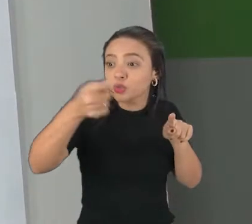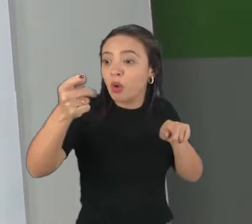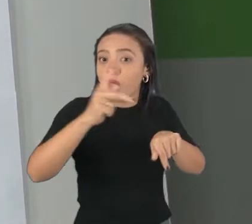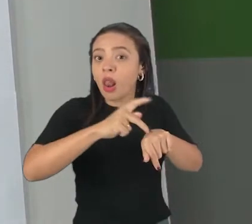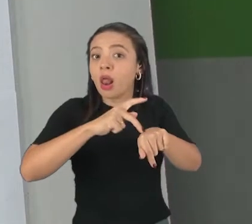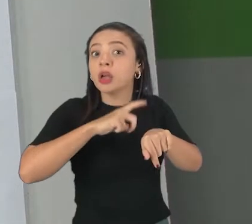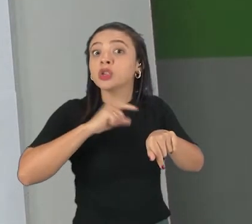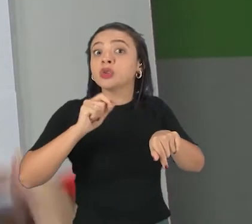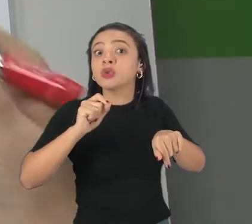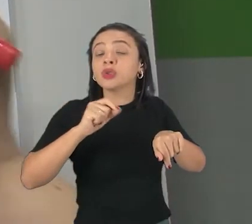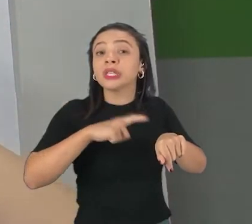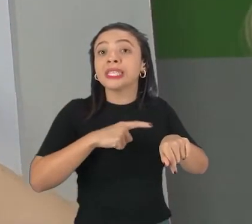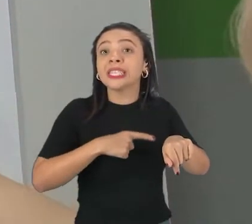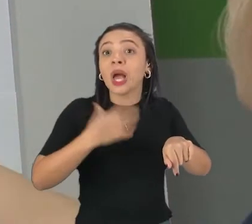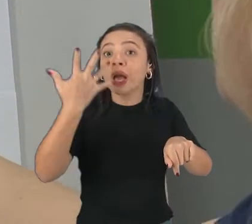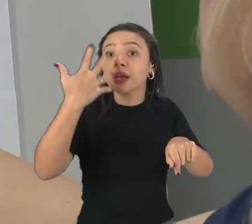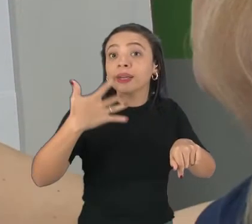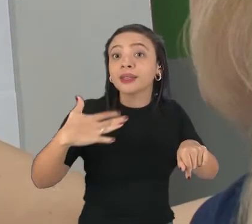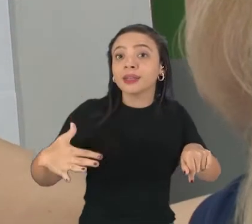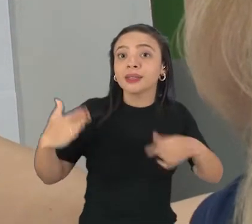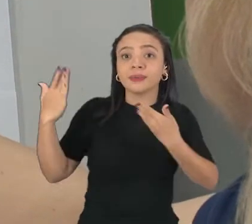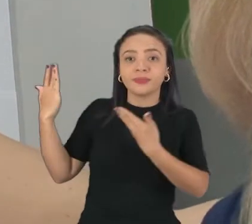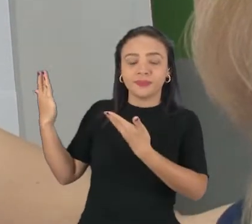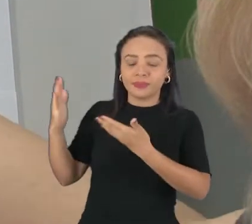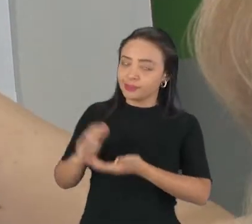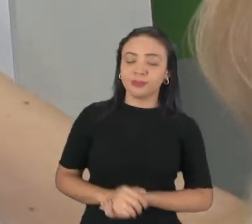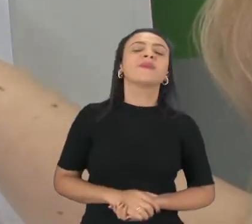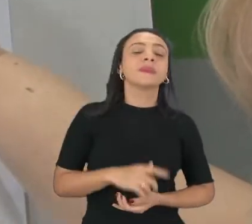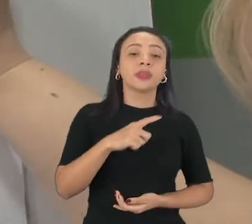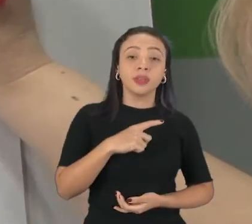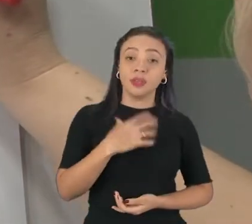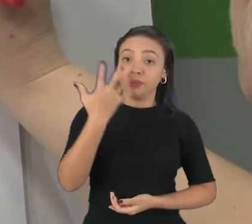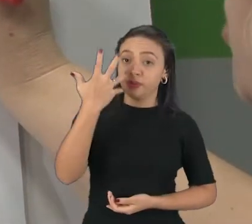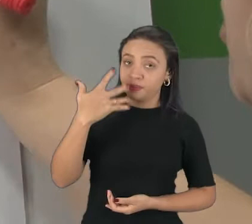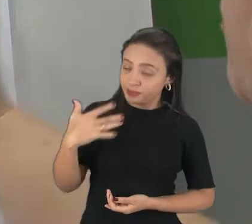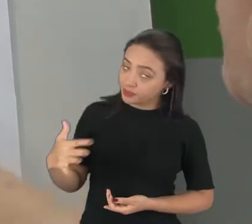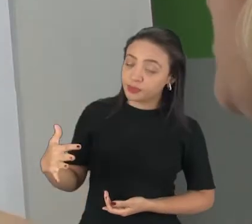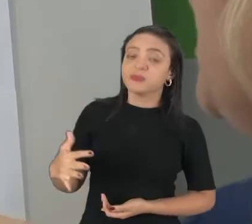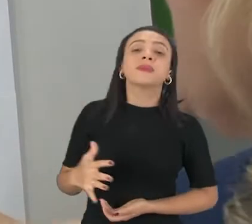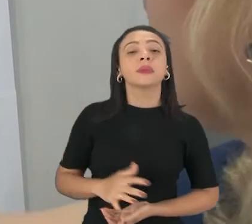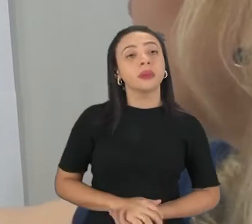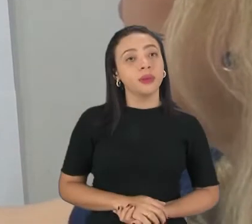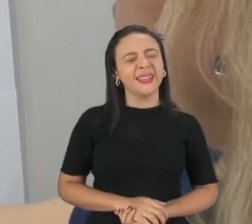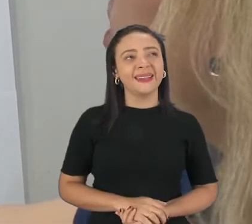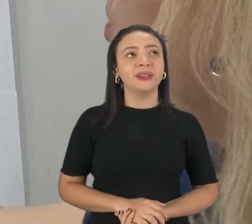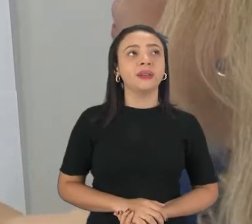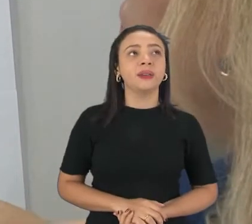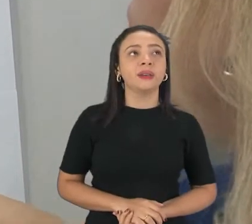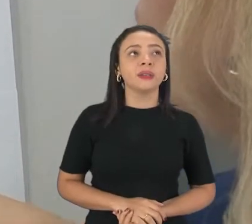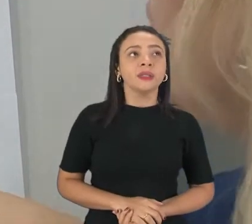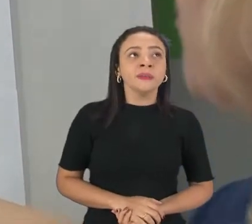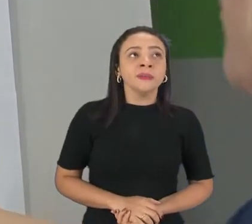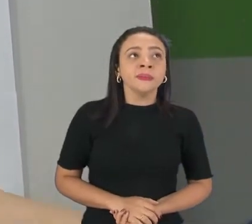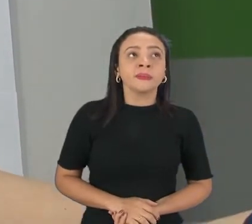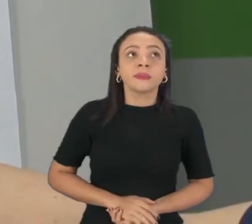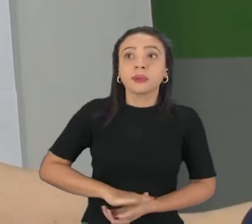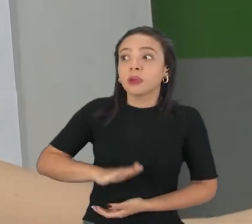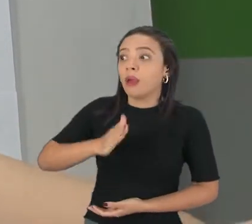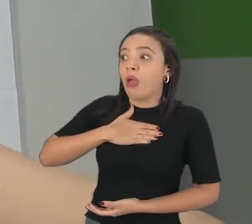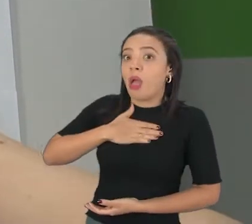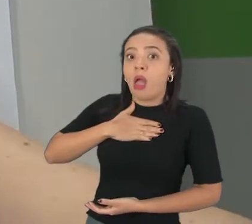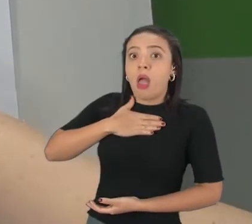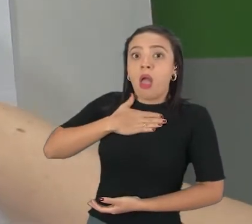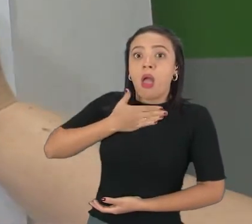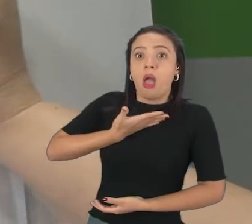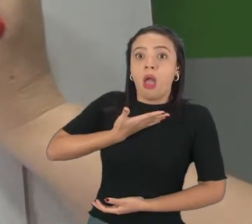um garotinho. Olha só o que havia perto da pedra, um garotinho. Que susto!